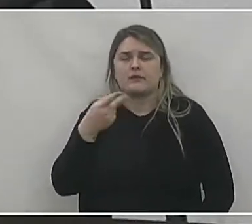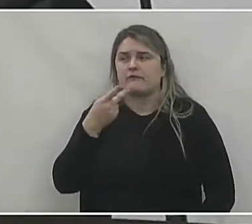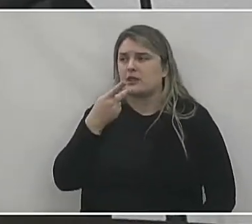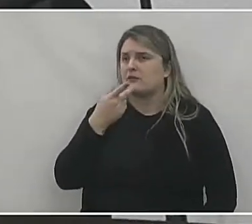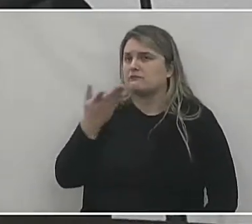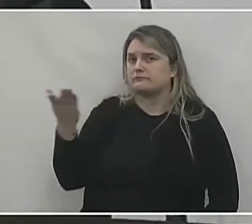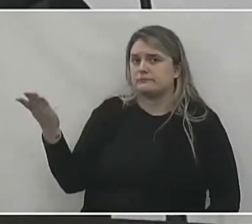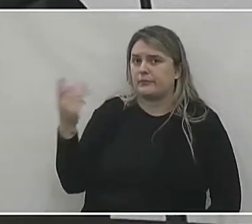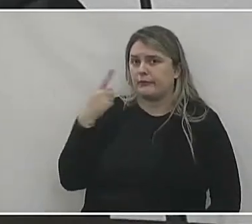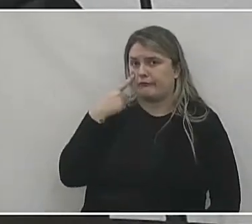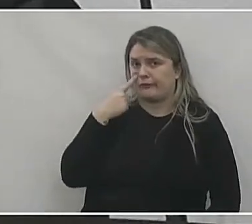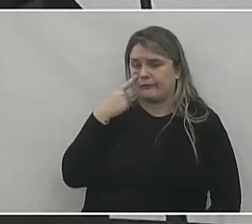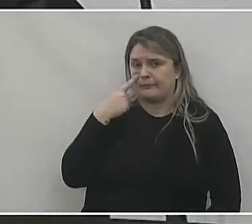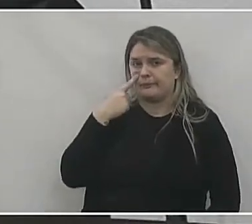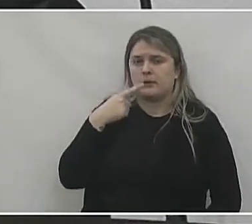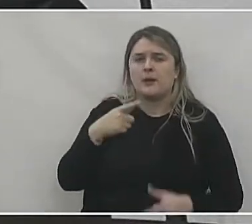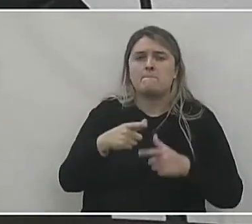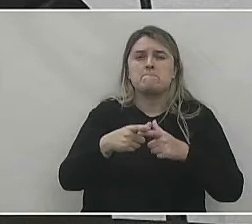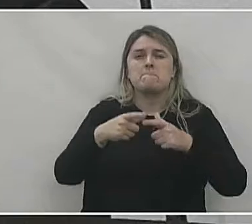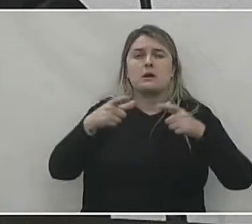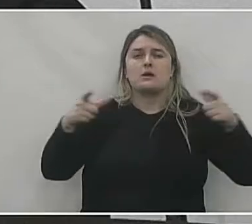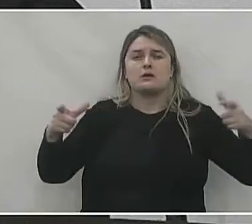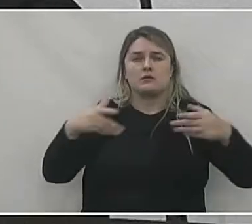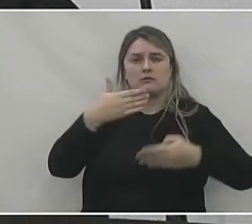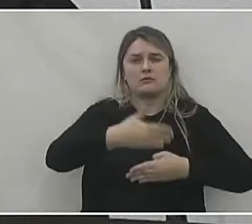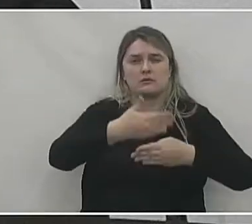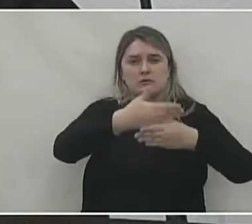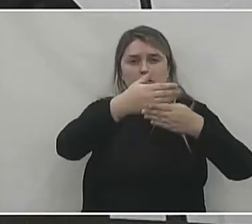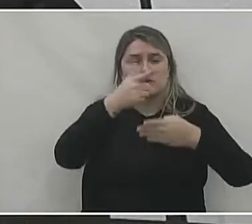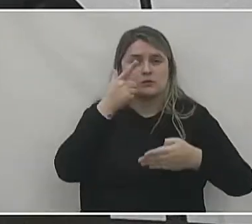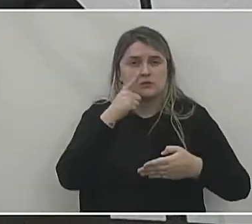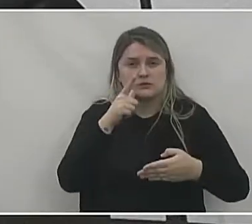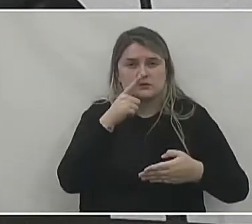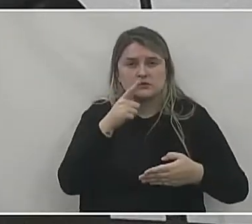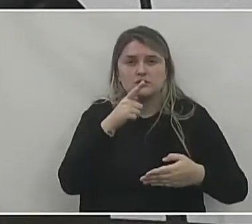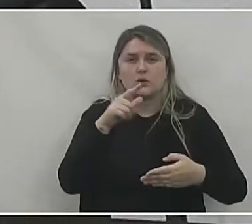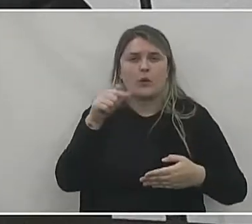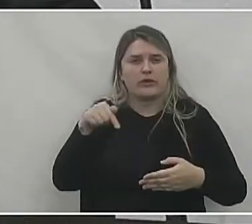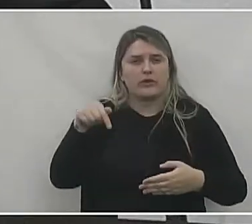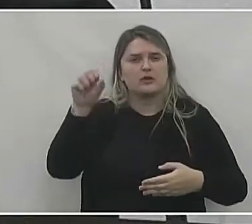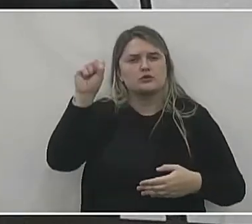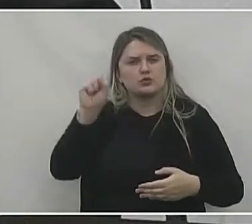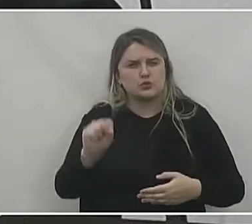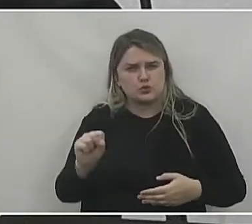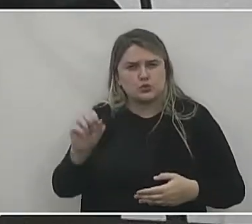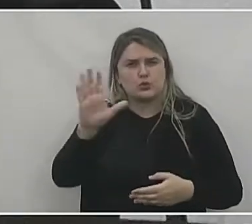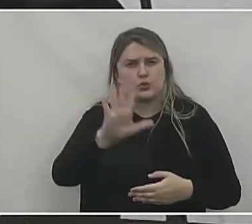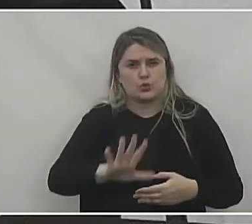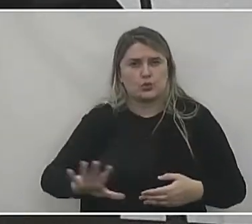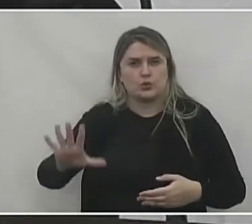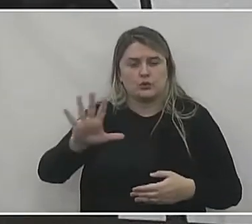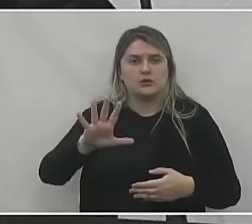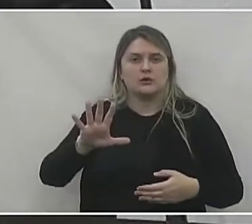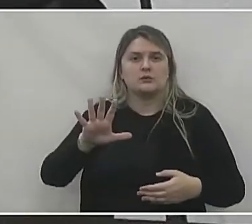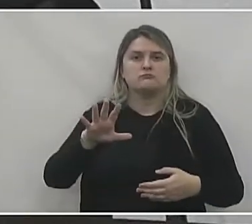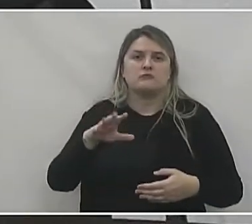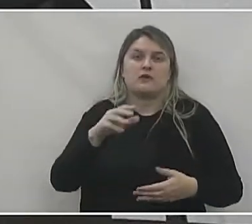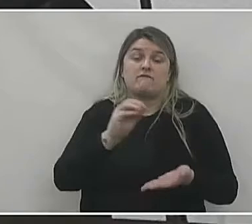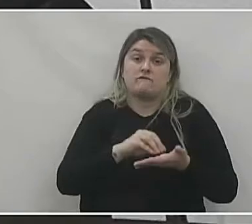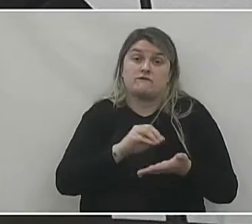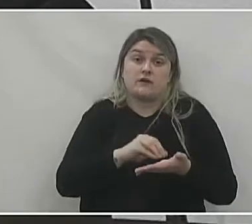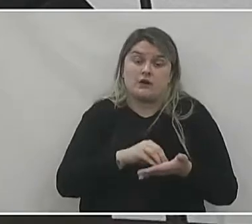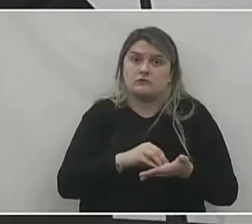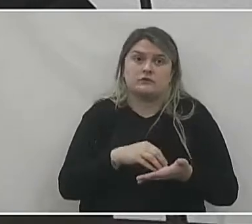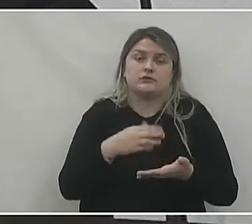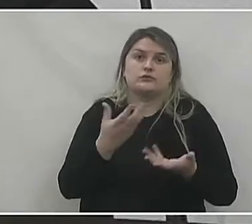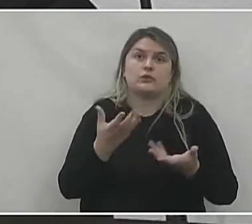seguinte, veja, as grandes obras que nós conseguimos para a nossa região, e claro que falta muito, nós não temos a pretensão